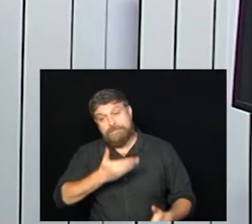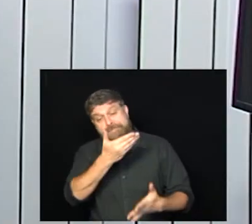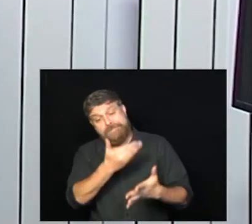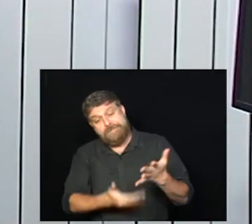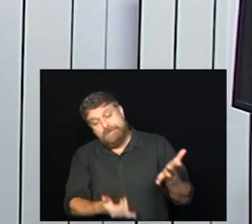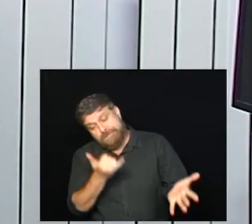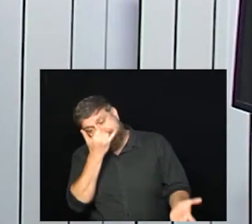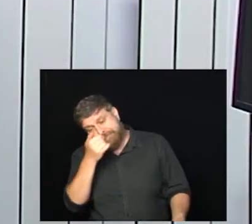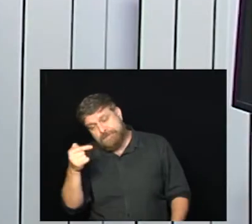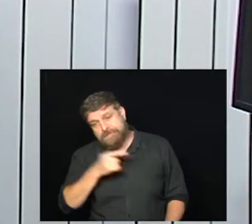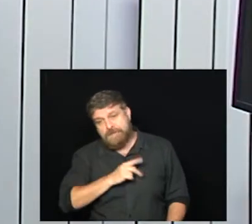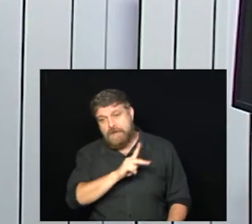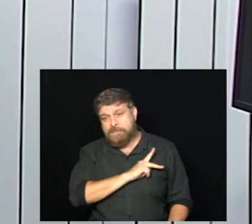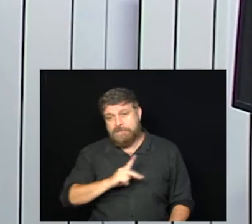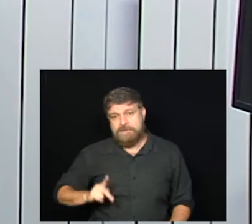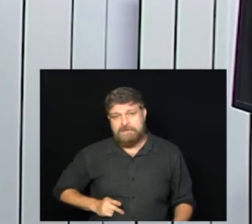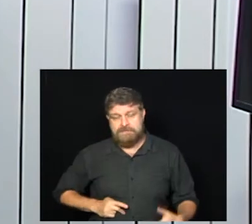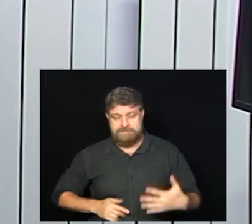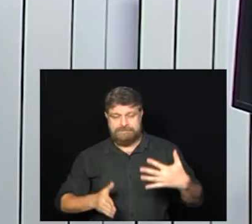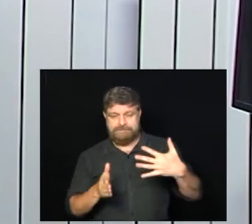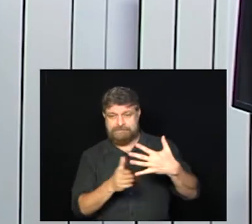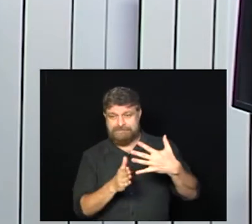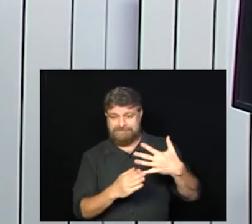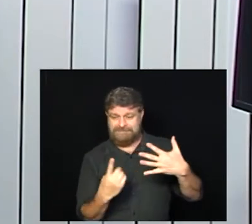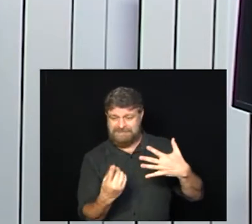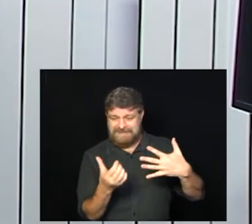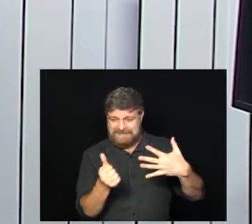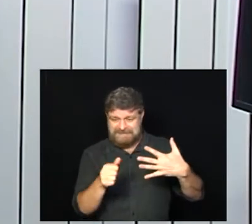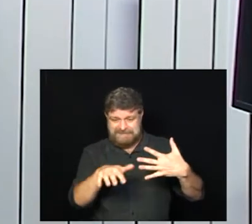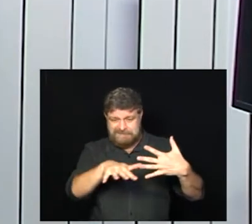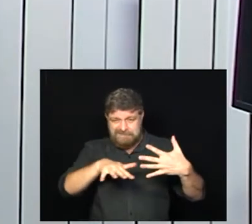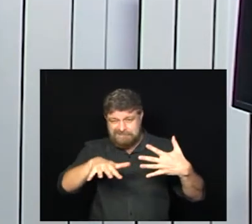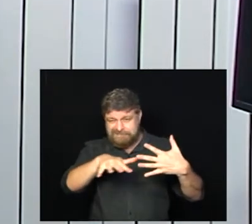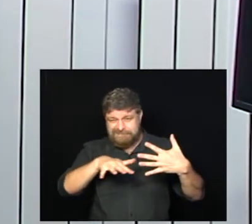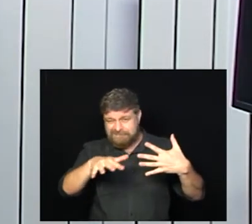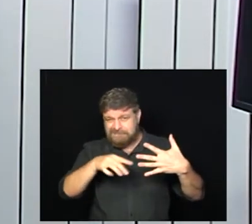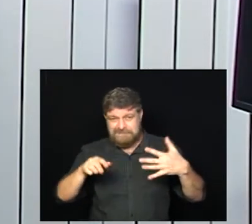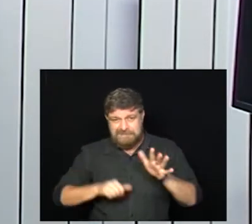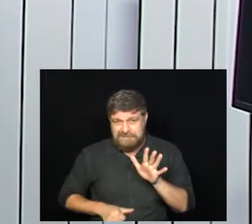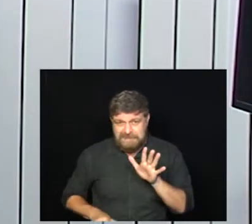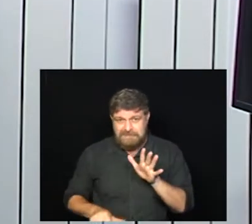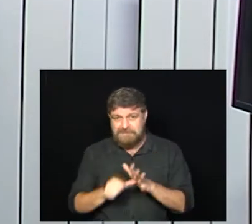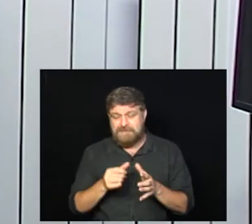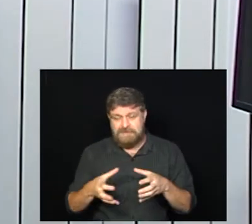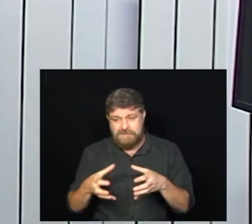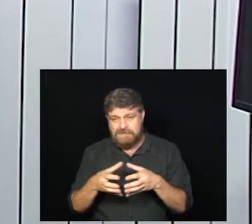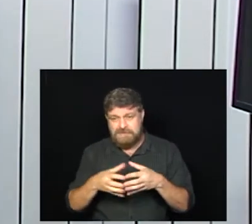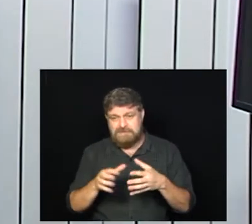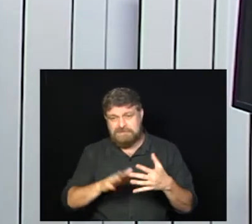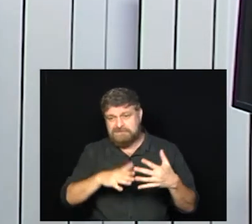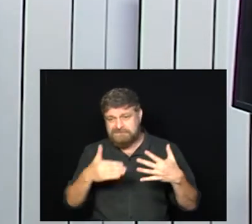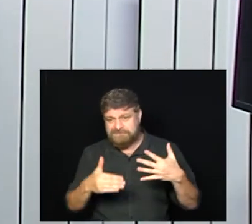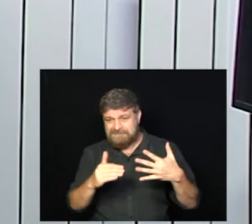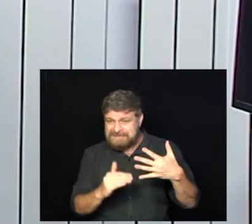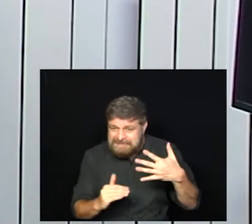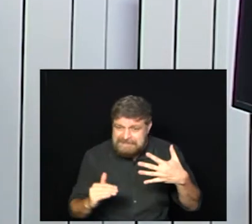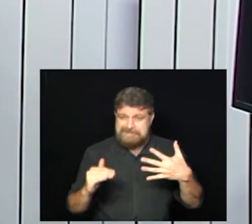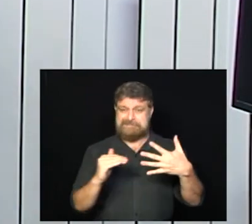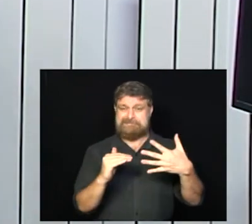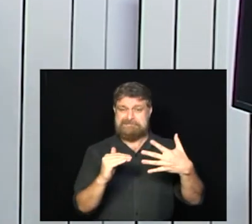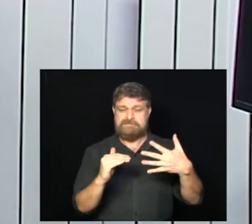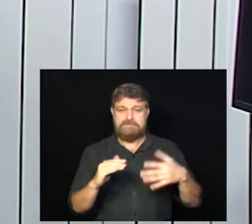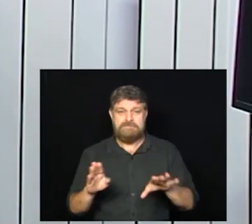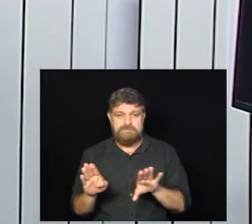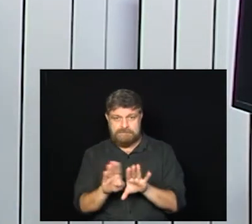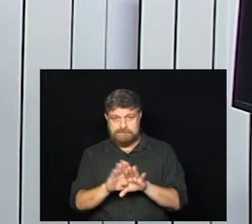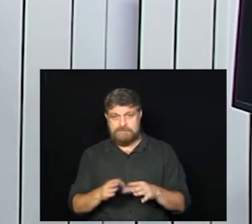Ponte terminou a rodada na 16ª colocação, é a primeira equipe fora da zona de rebaixamento. E a